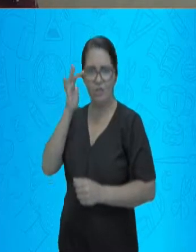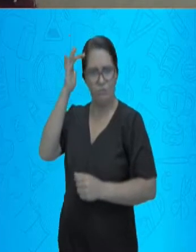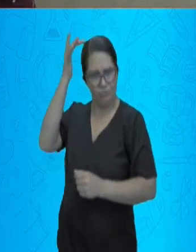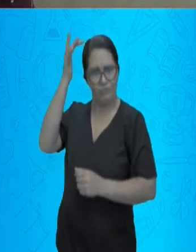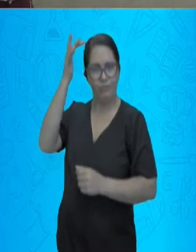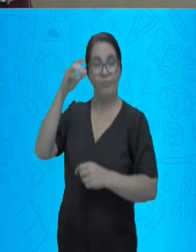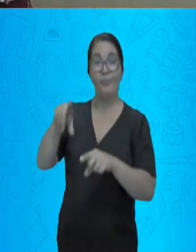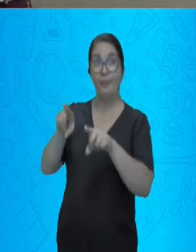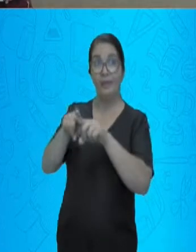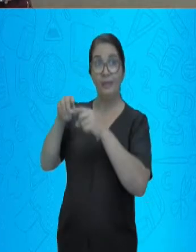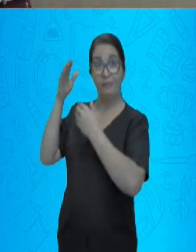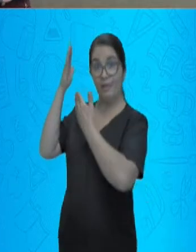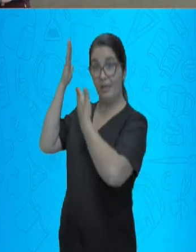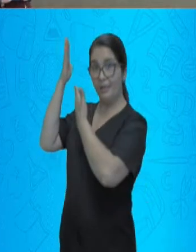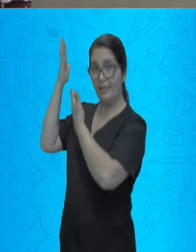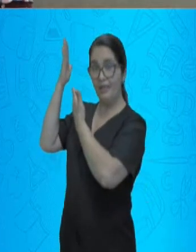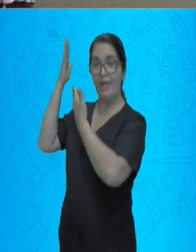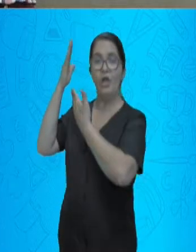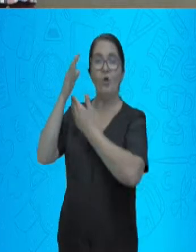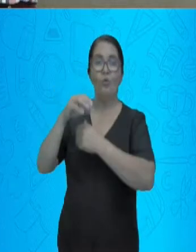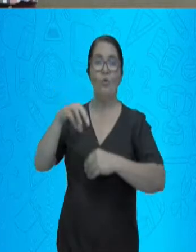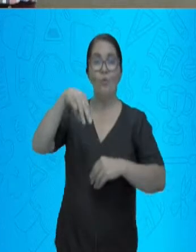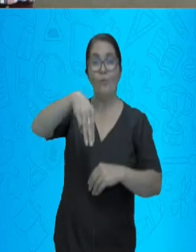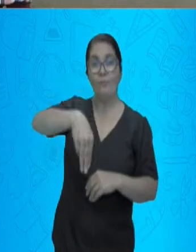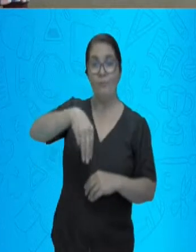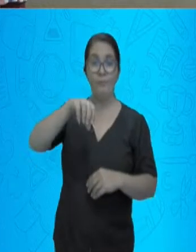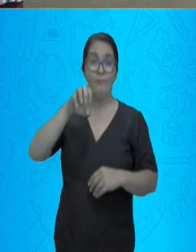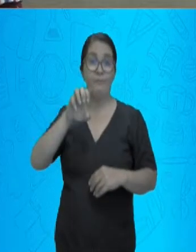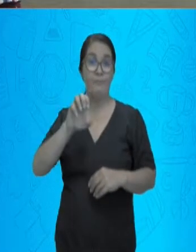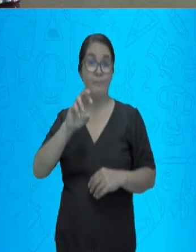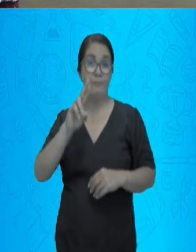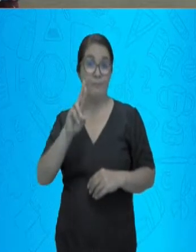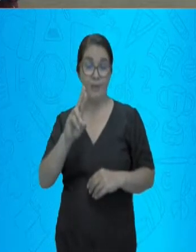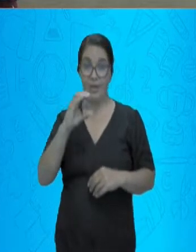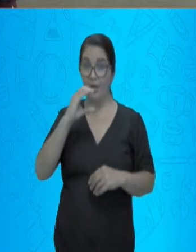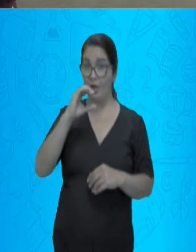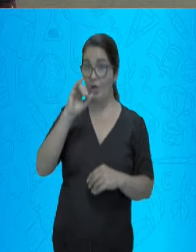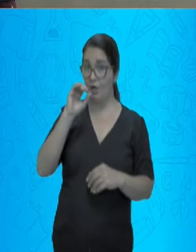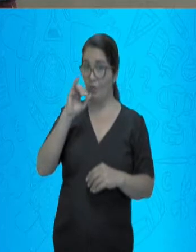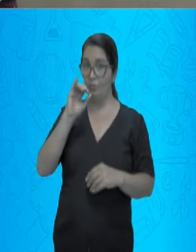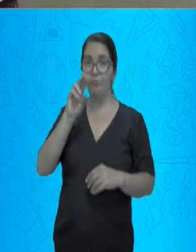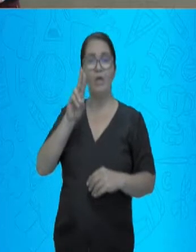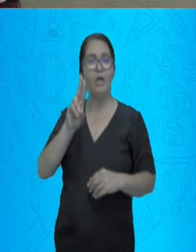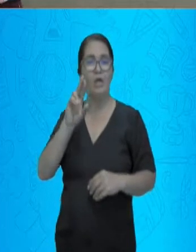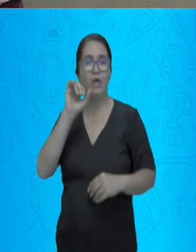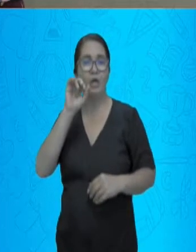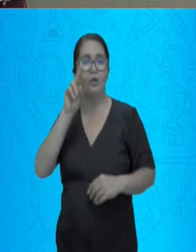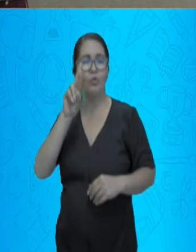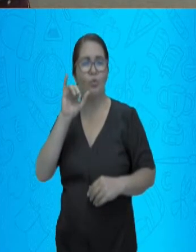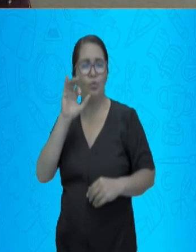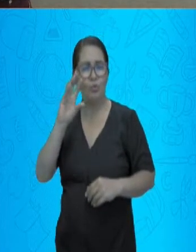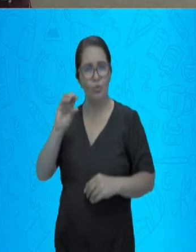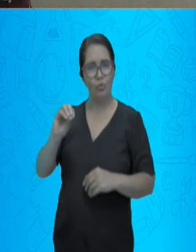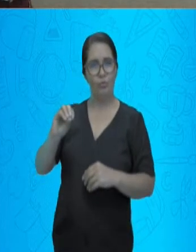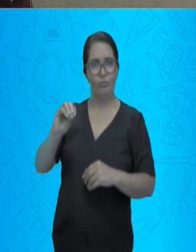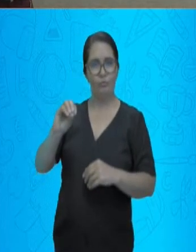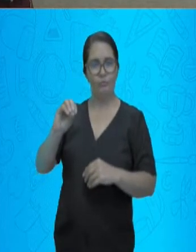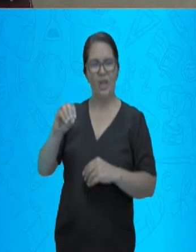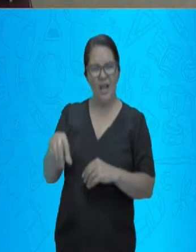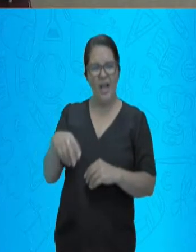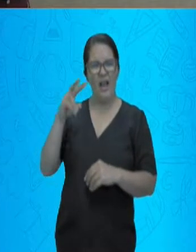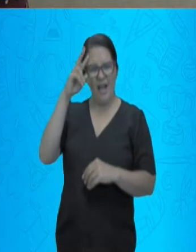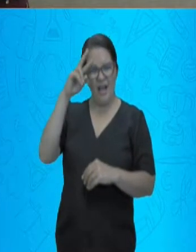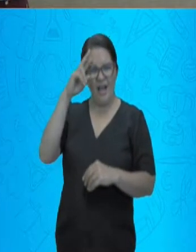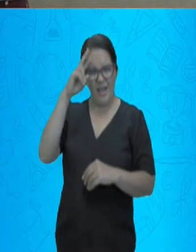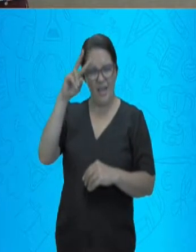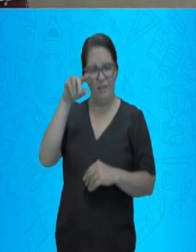mercúrio não é aquele utilizado na ferida, né? Quando cai, vou passar